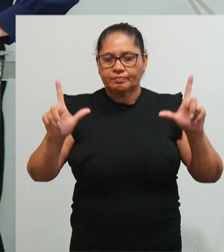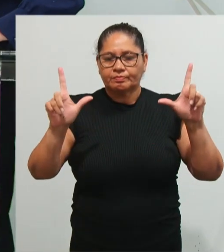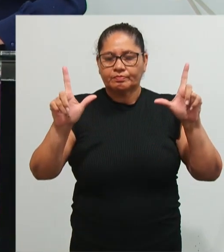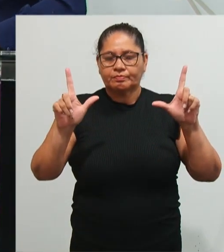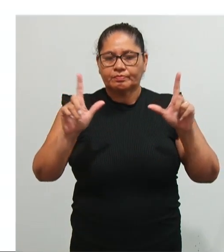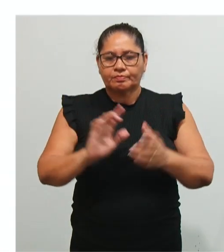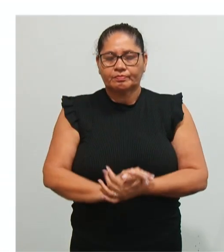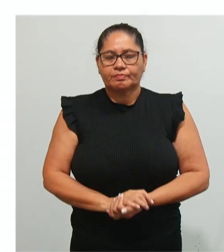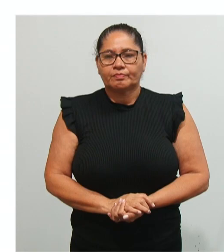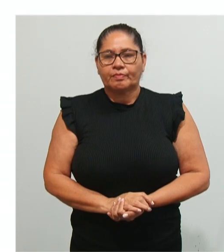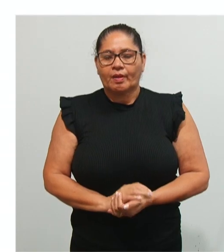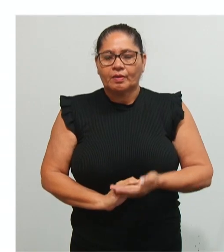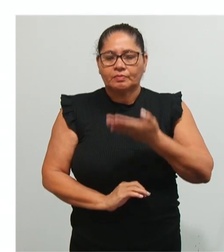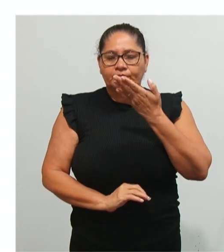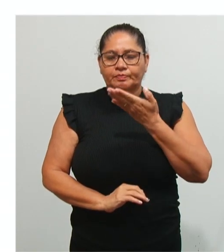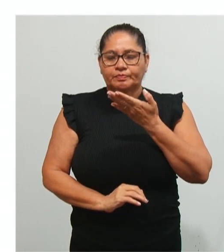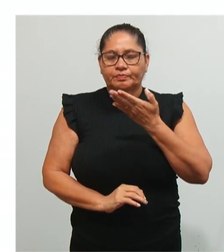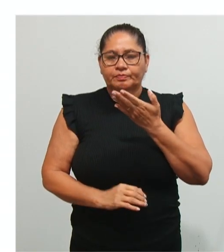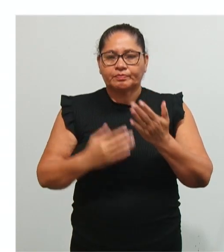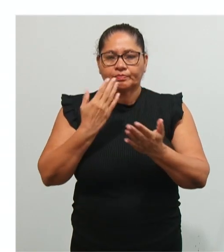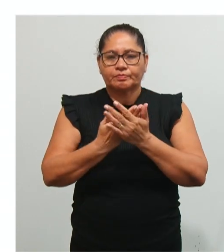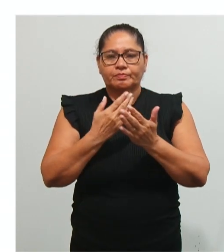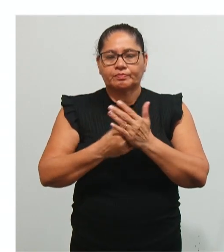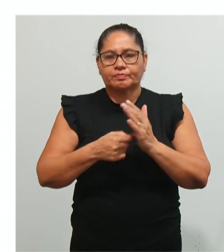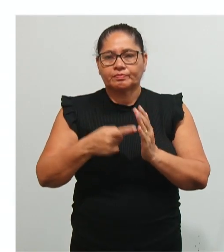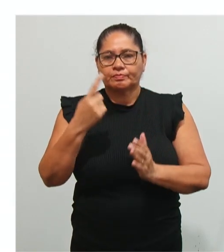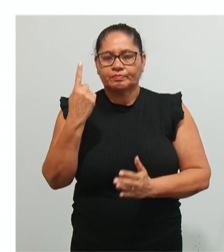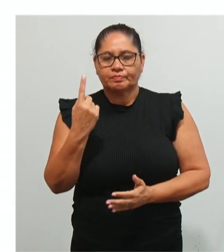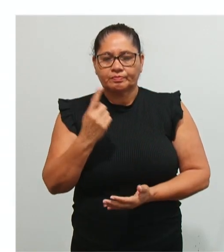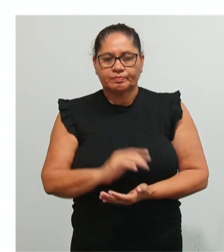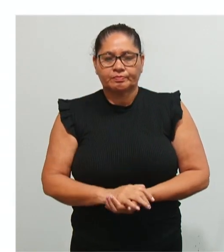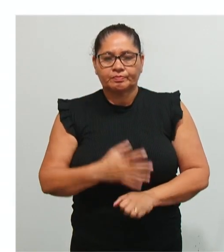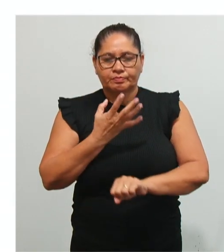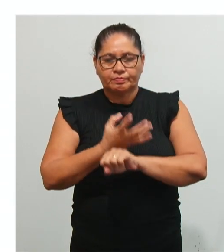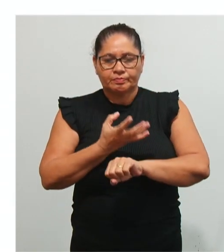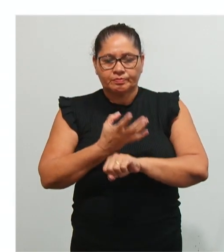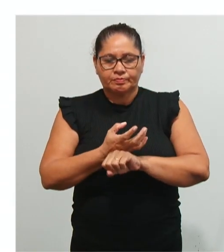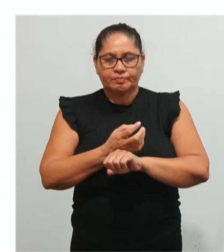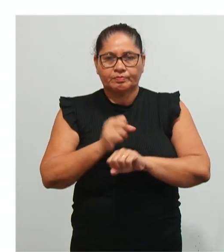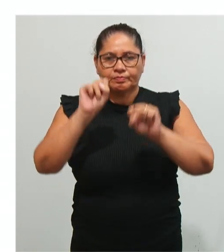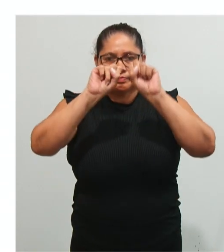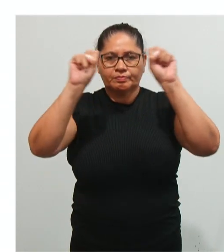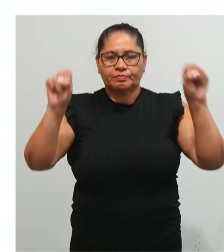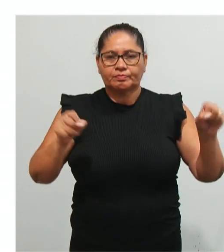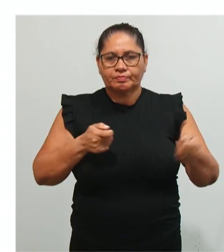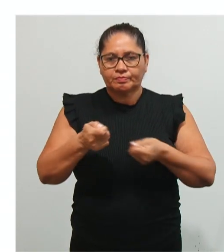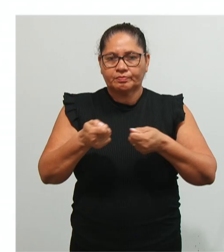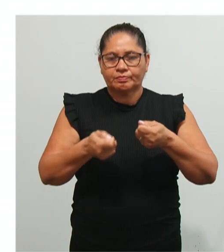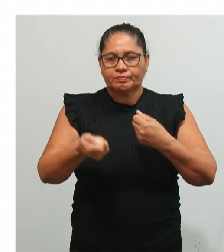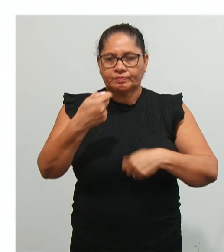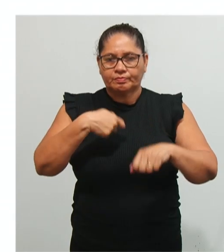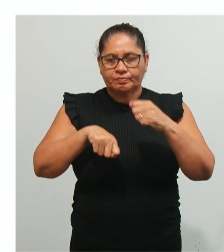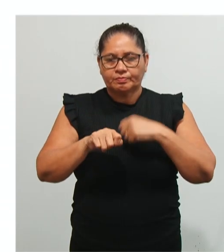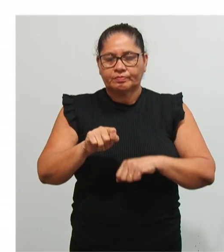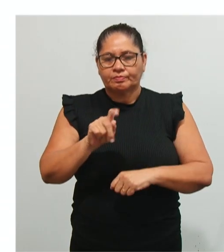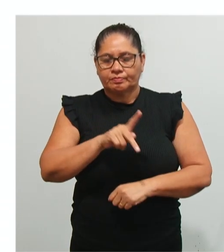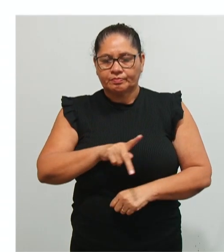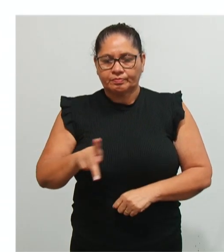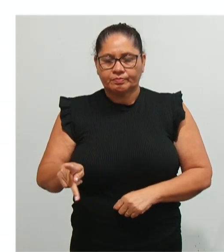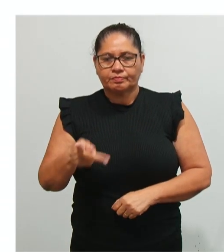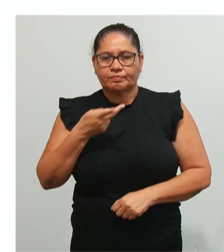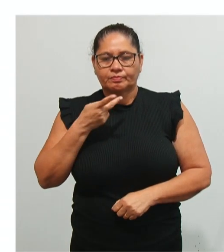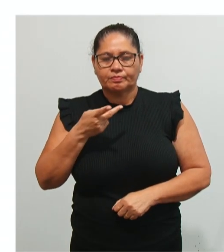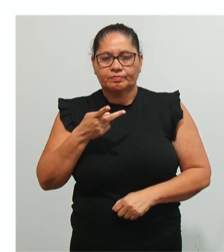vamos ver aqui nos slides que essa é a aula 1, então, da disciplina de Sistemas de Controle da Administração Pública. Vamos falar